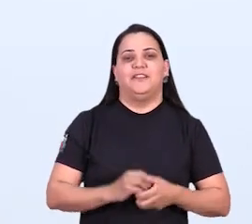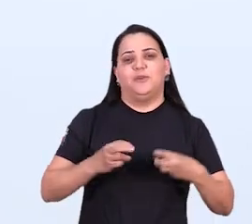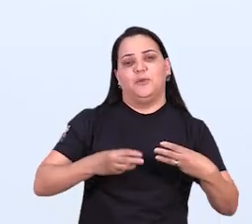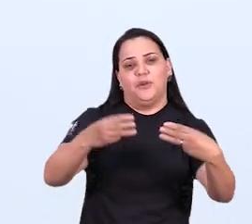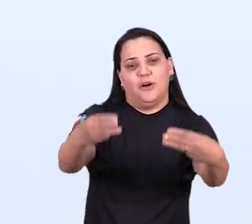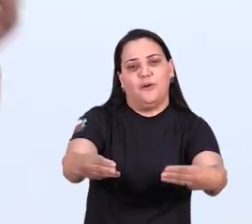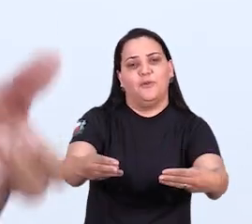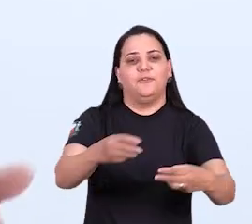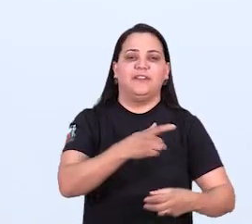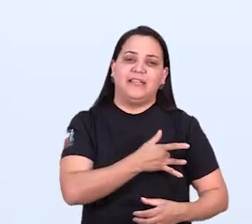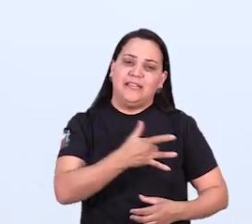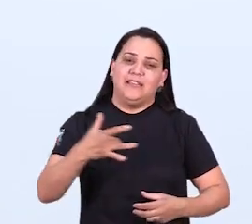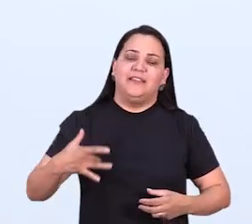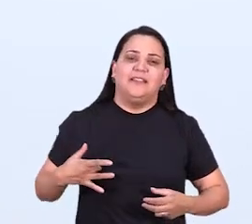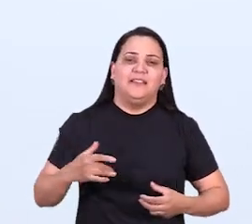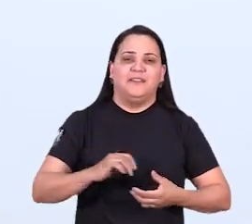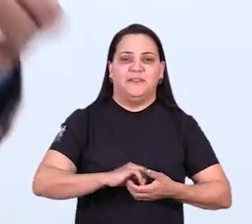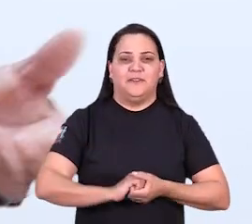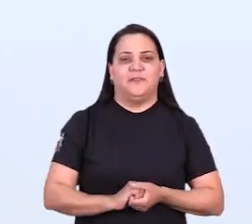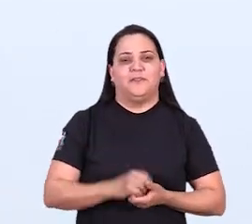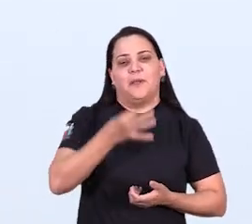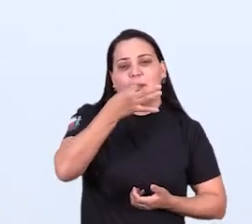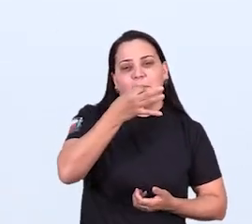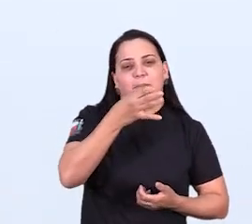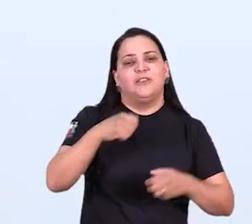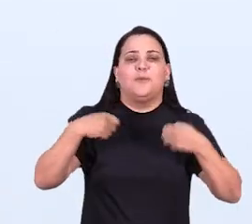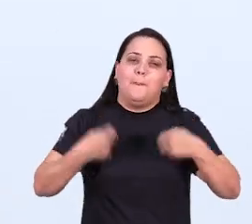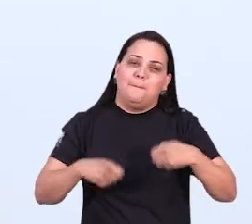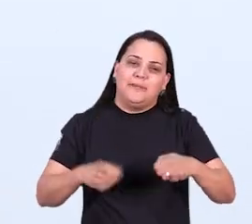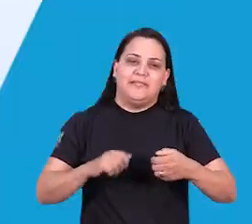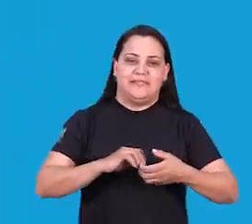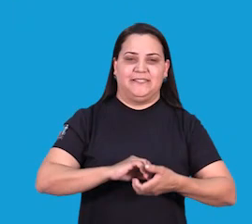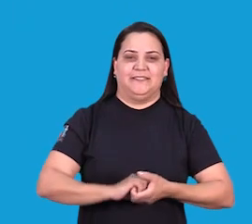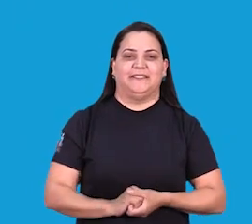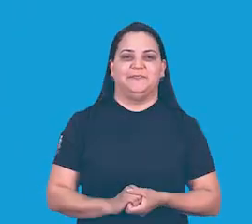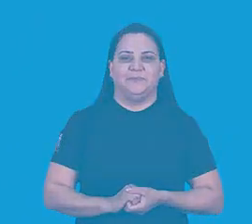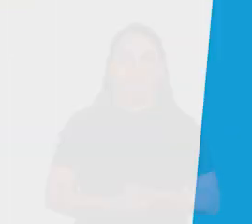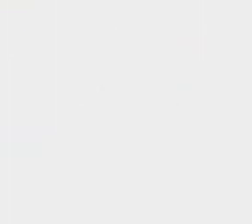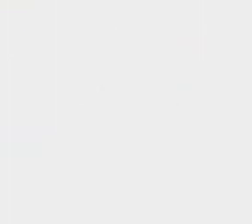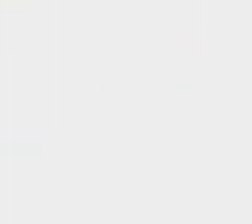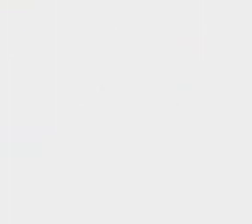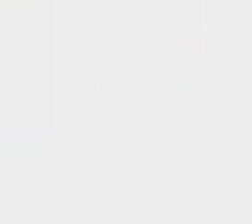para o Ministério da Saúde, ao governo do estado, para a falta desses medicamentos de alto custo.